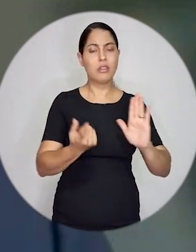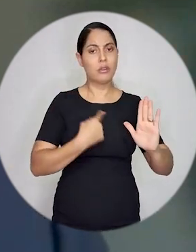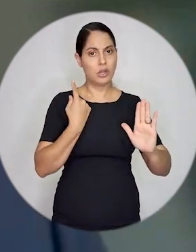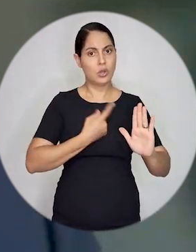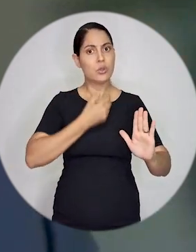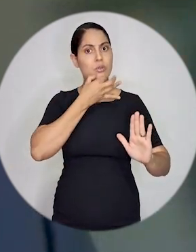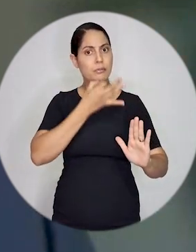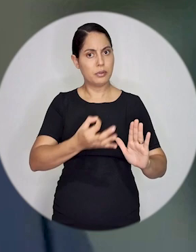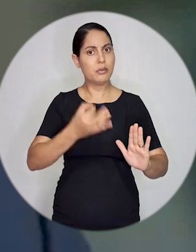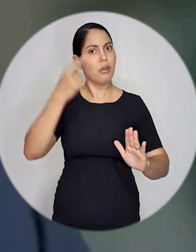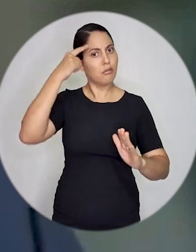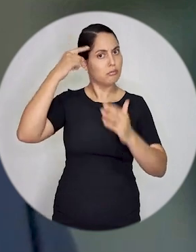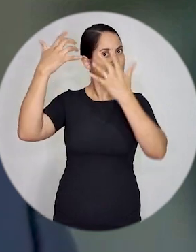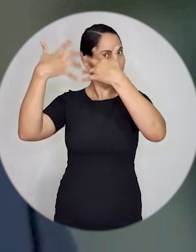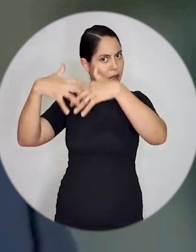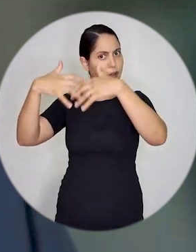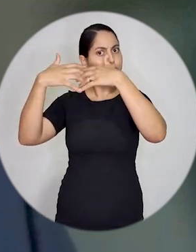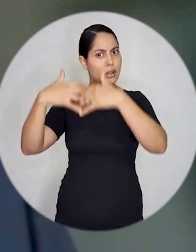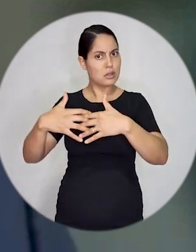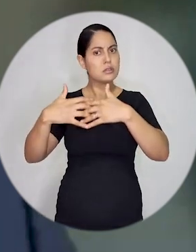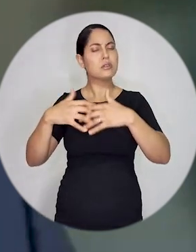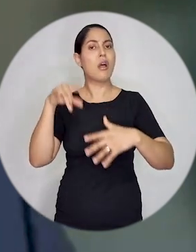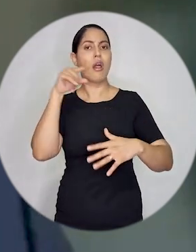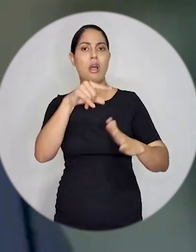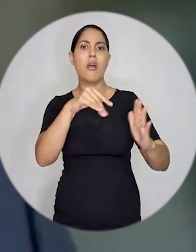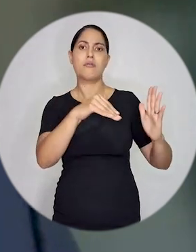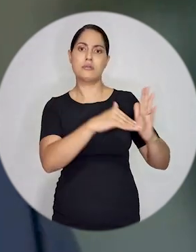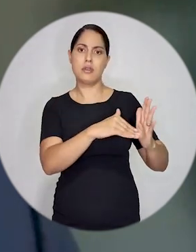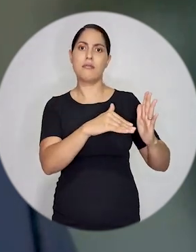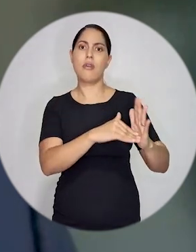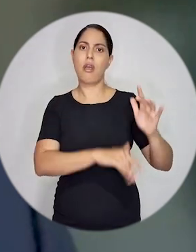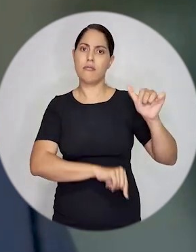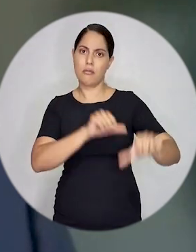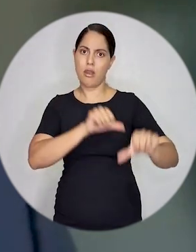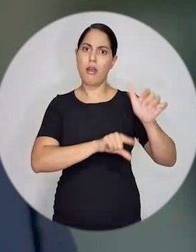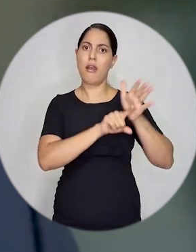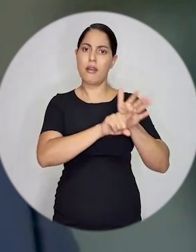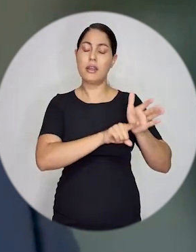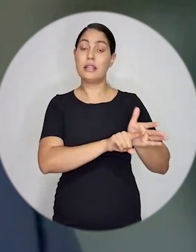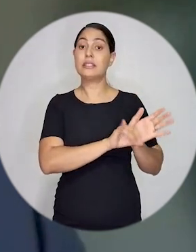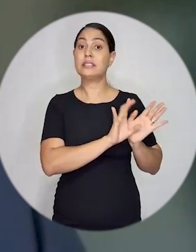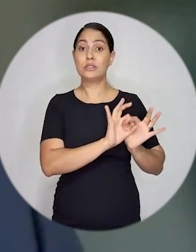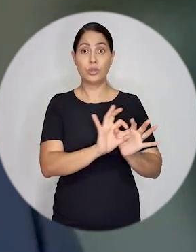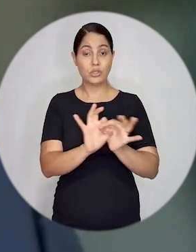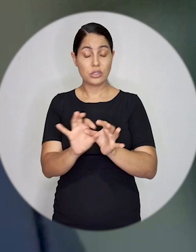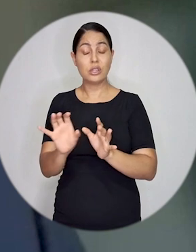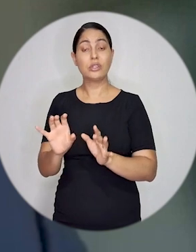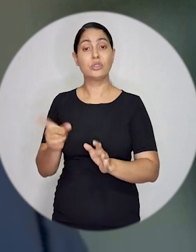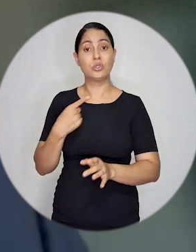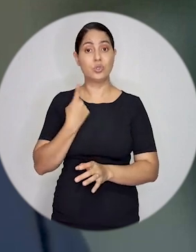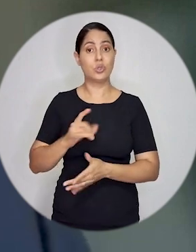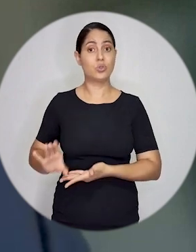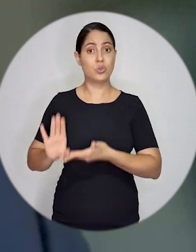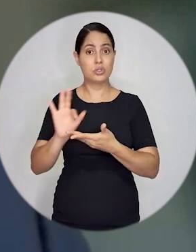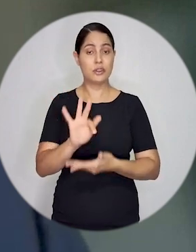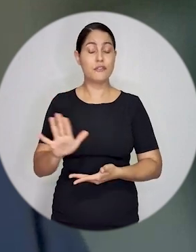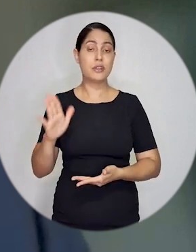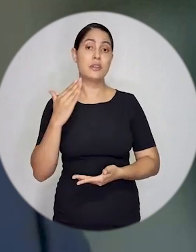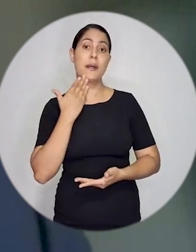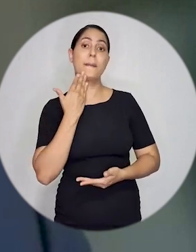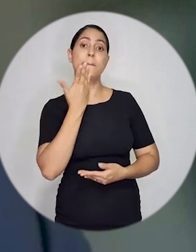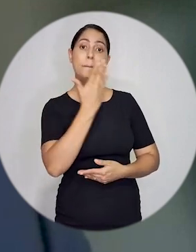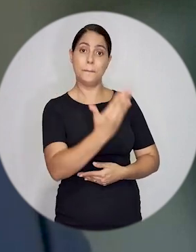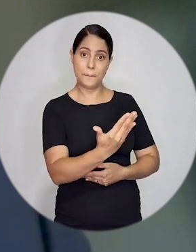isso deveria merecer uma reflexão mais atenta do Senado Federal, e é nesse sentido o pleito que o